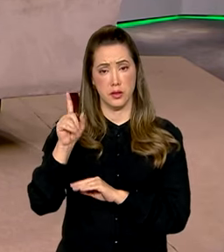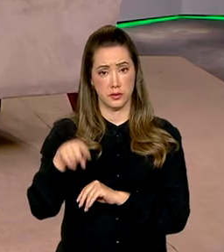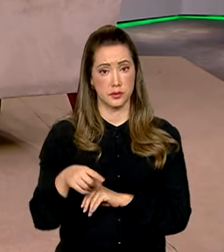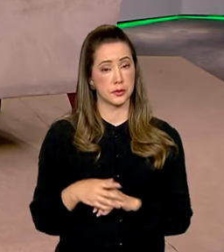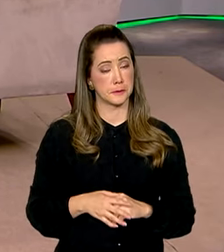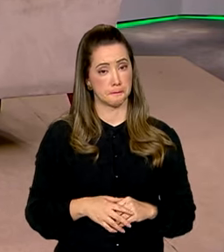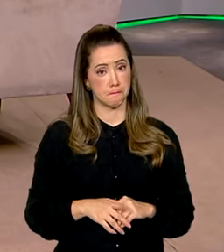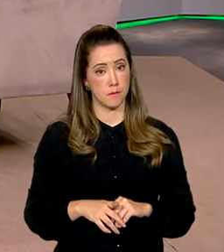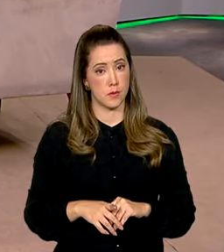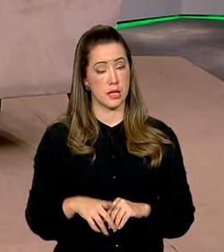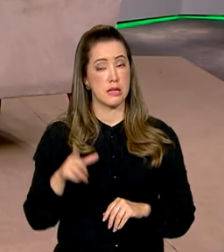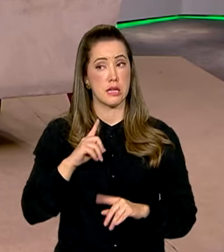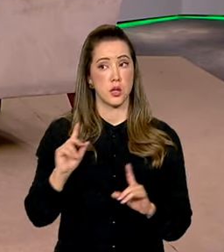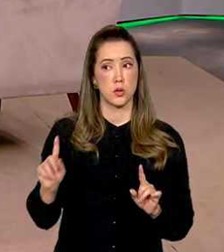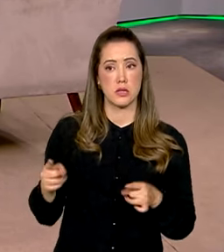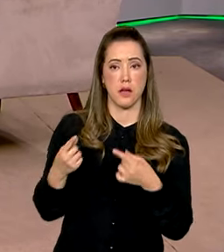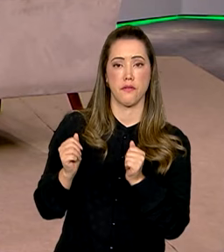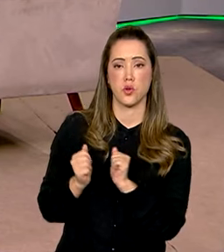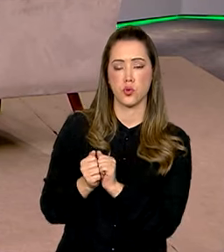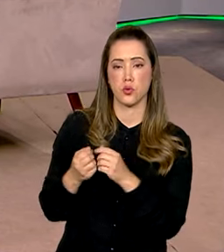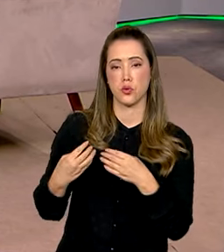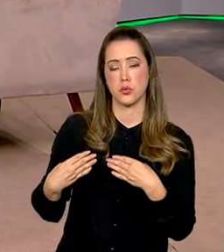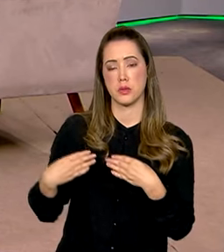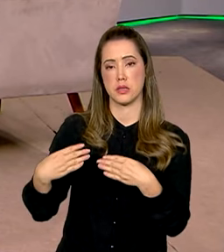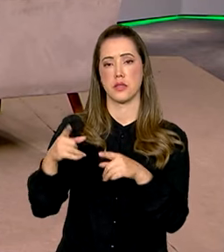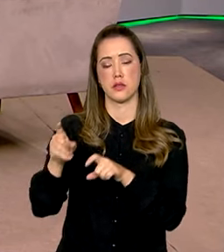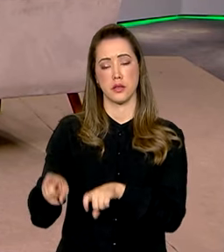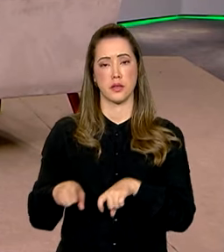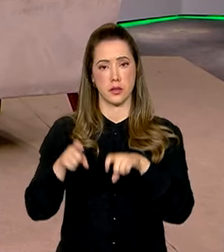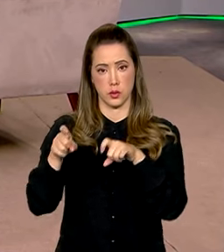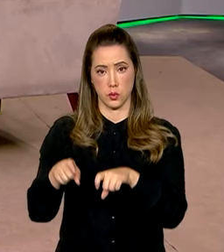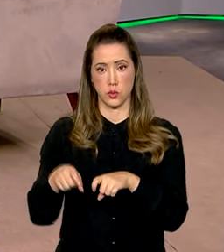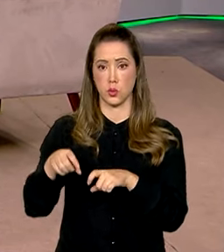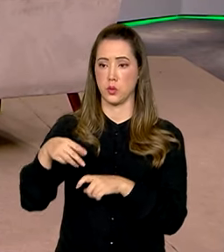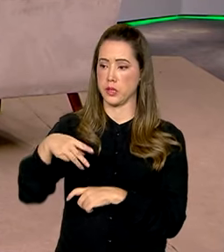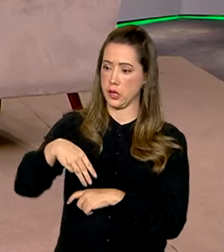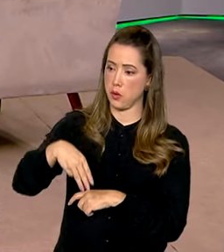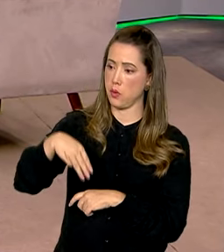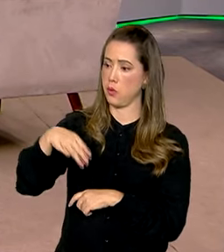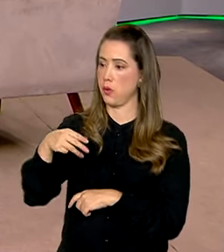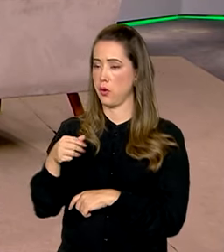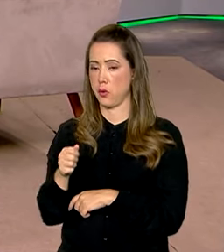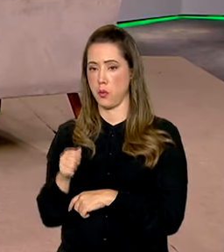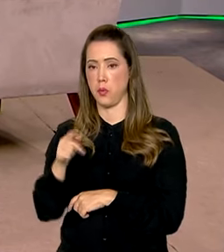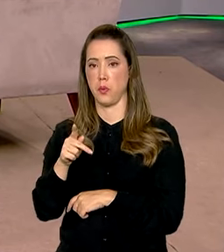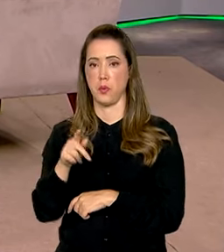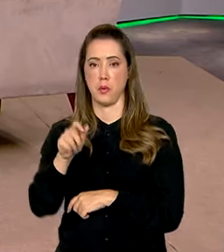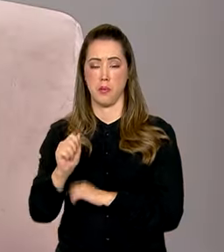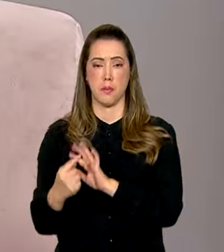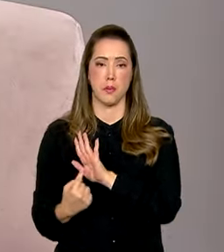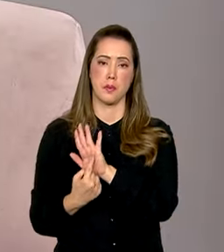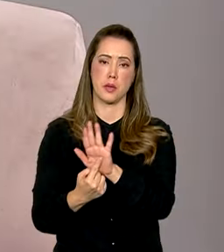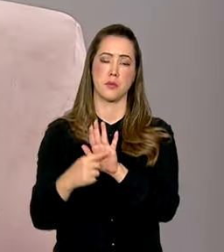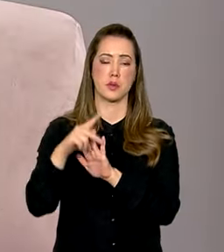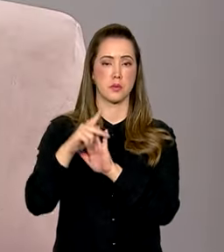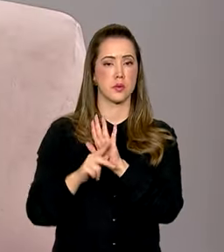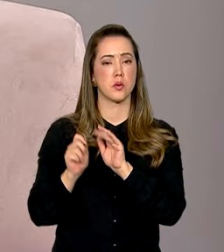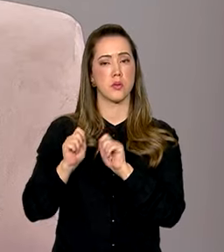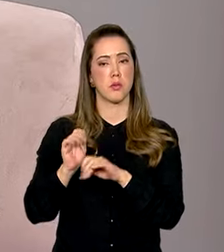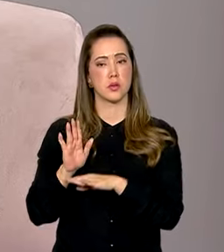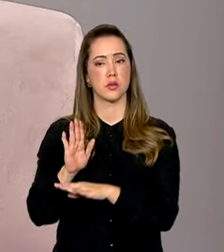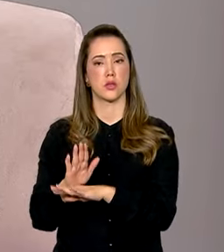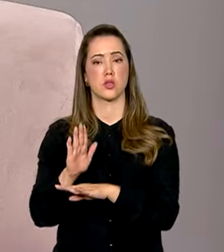um desafio assumido junto com o Ministério da Agricultura e Pecuária, o MAPA, né, para revelar projetos que possam contribuir para o